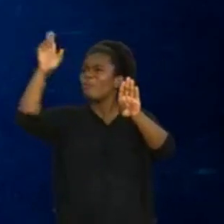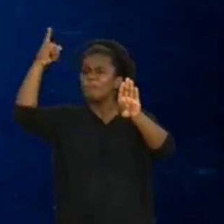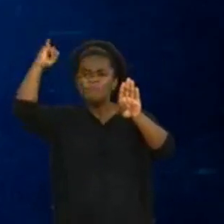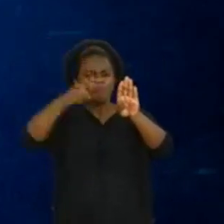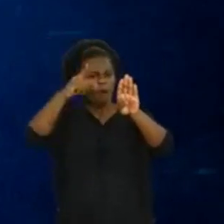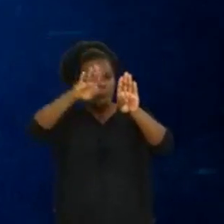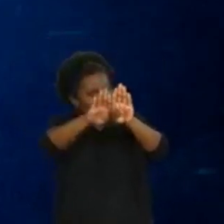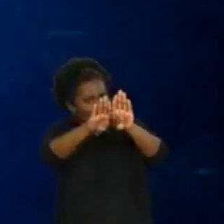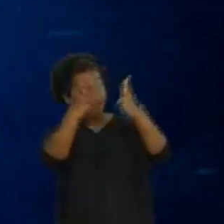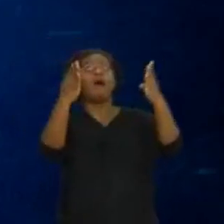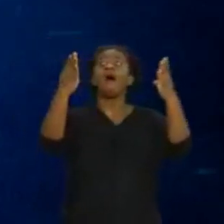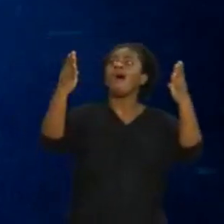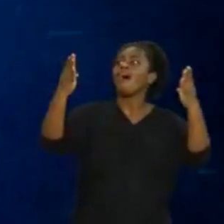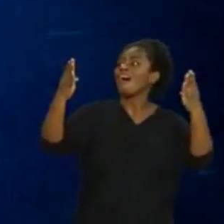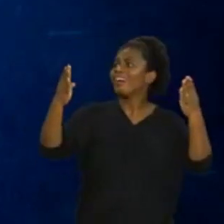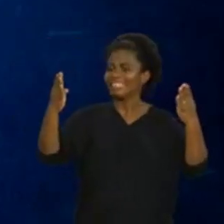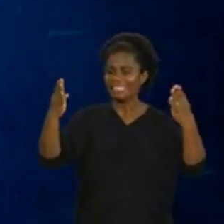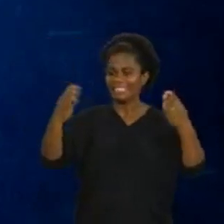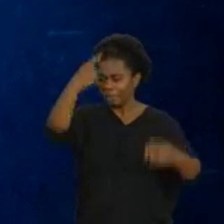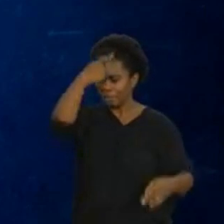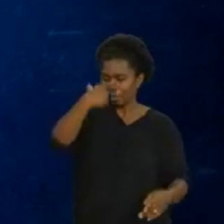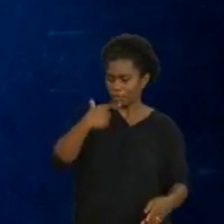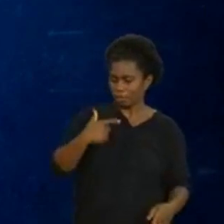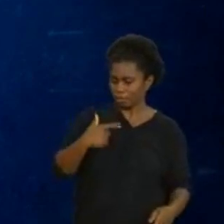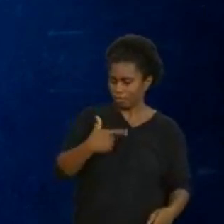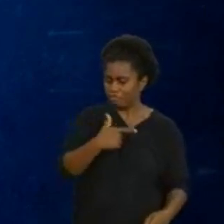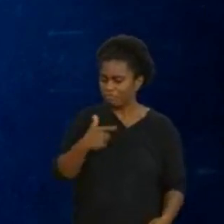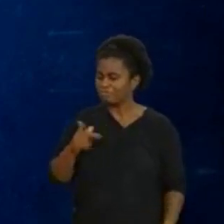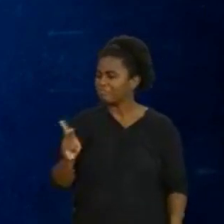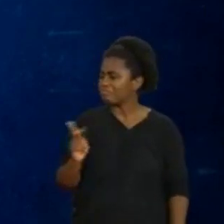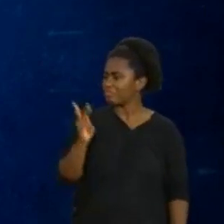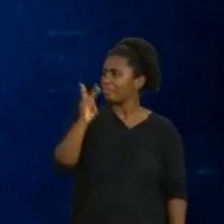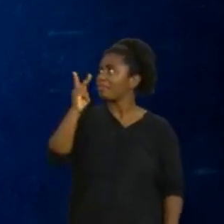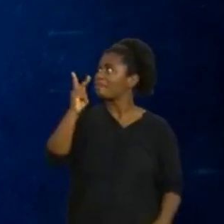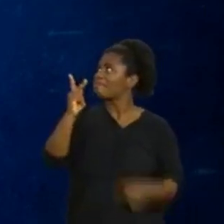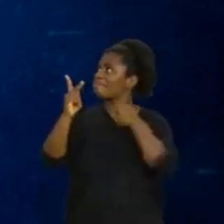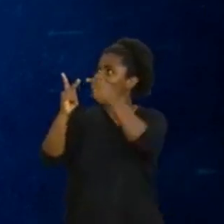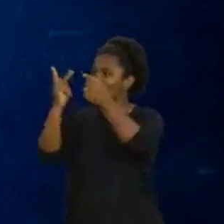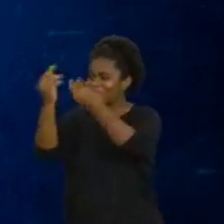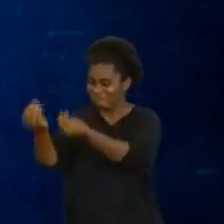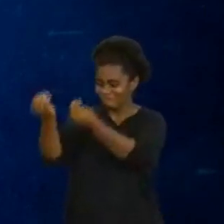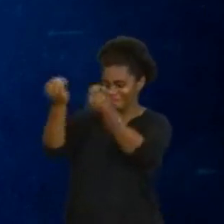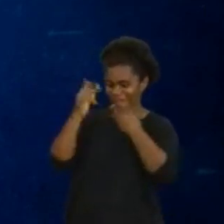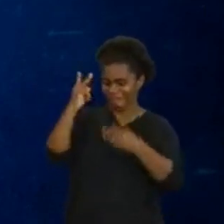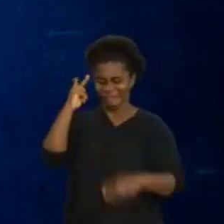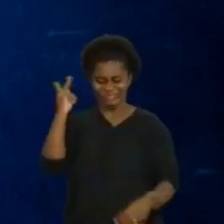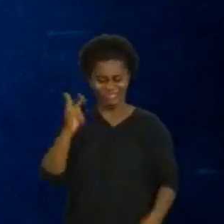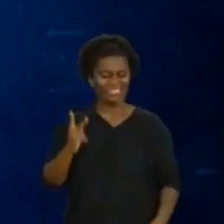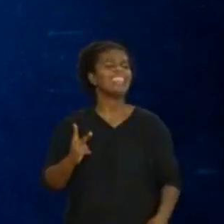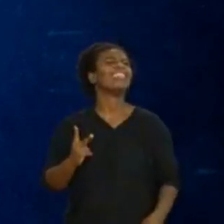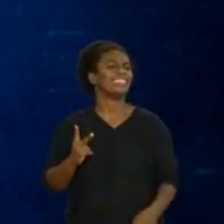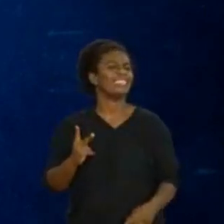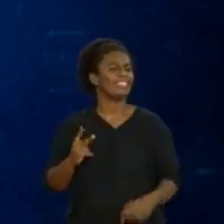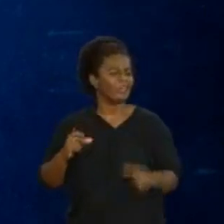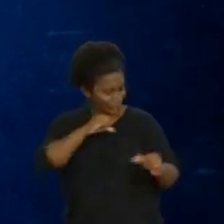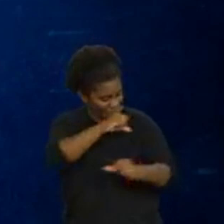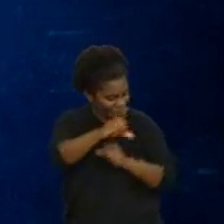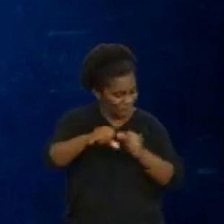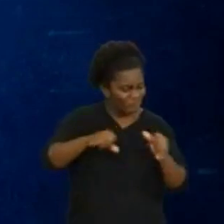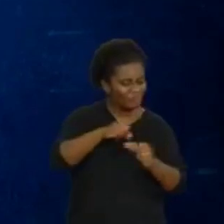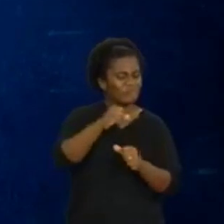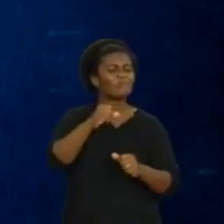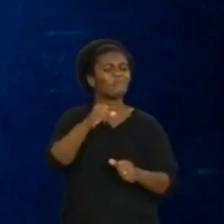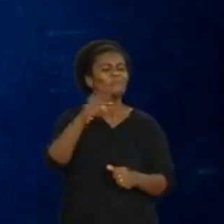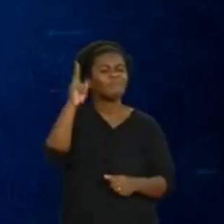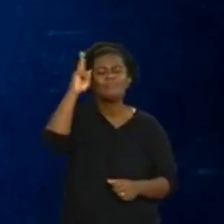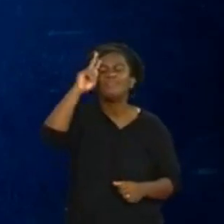fechou. O mundo fechou. Eu não valia nada. Eu não valia nada. Ele me deu valor. Me deu valor. Mudou minha história.